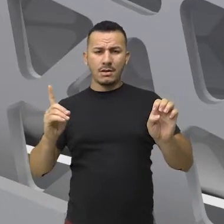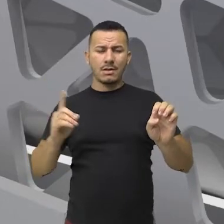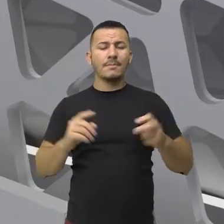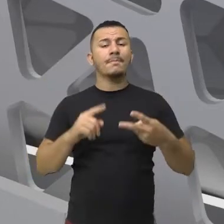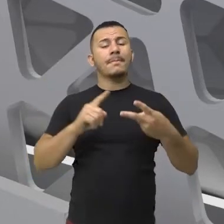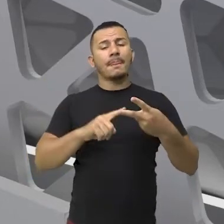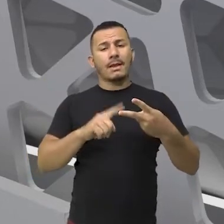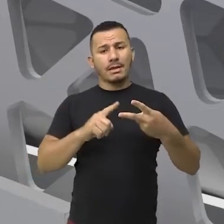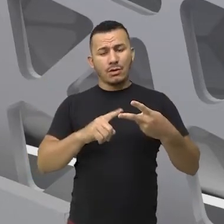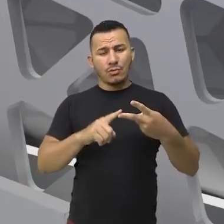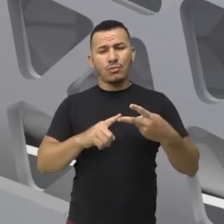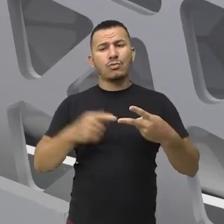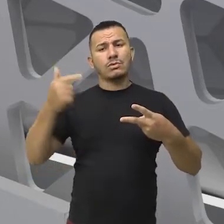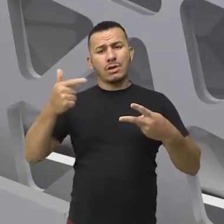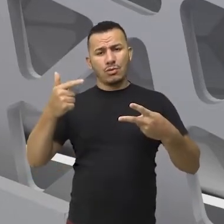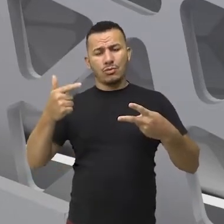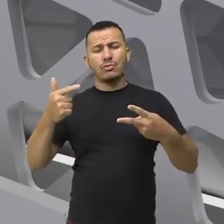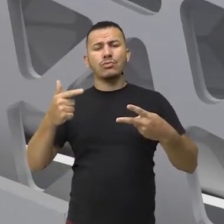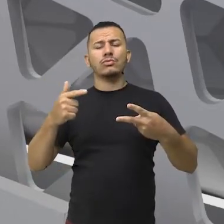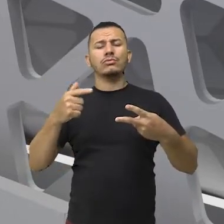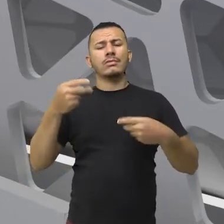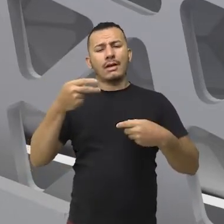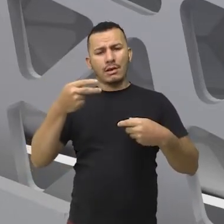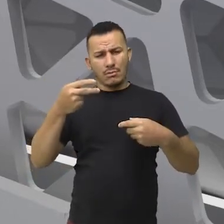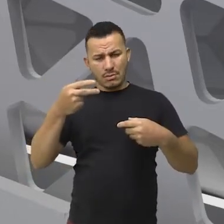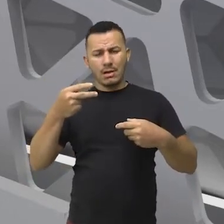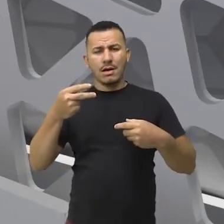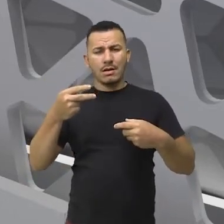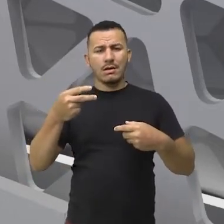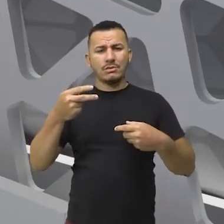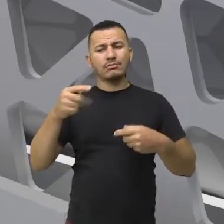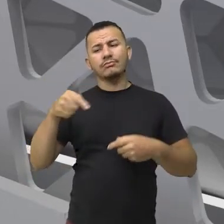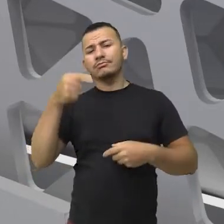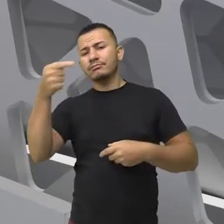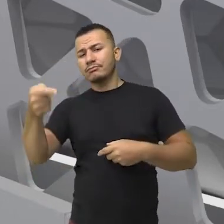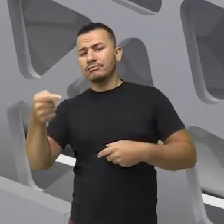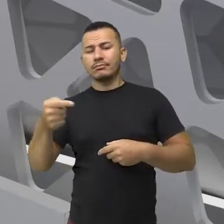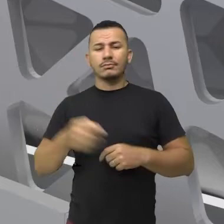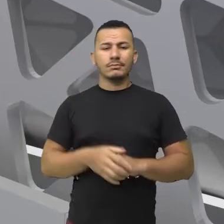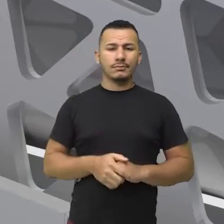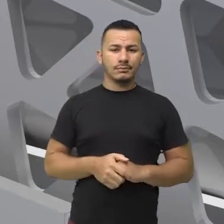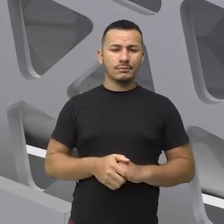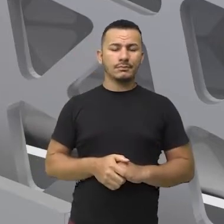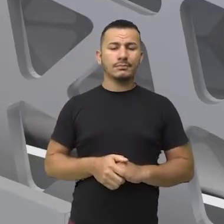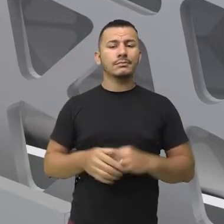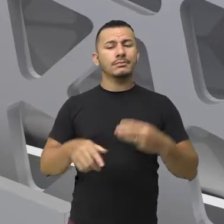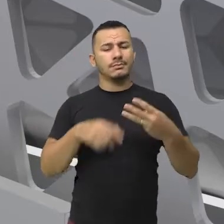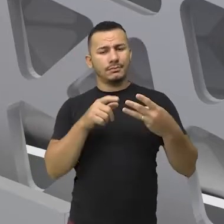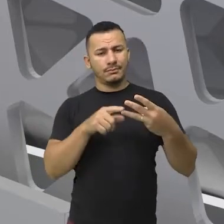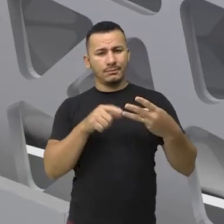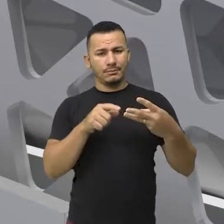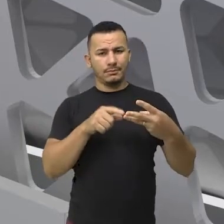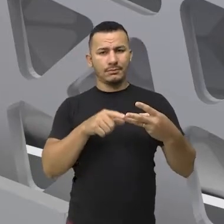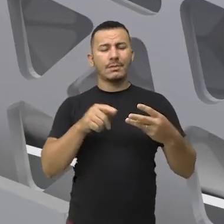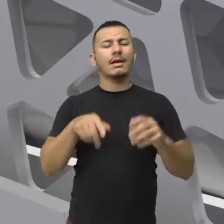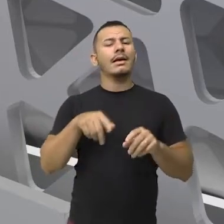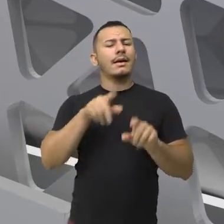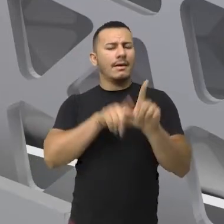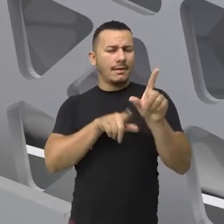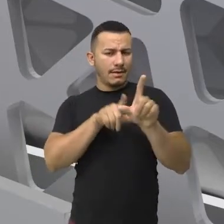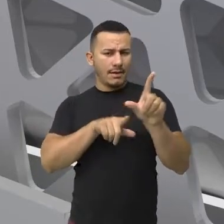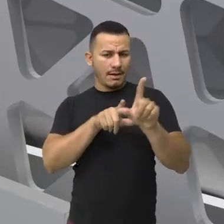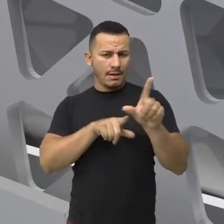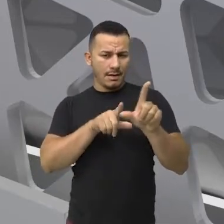Depois, segundo membro, vem depois da igualdade. O que está depois da igualdade? Beleza. Depois, a incógnita,